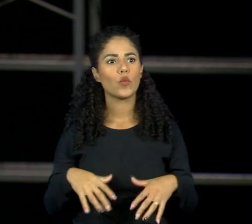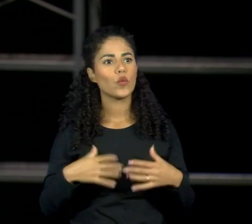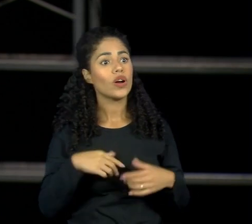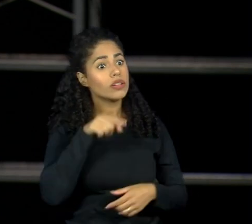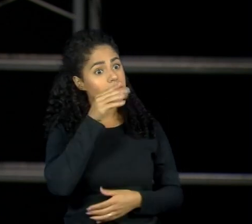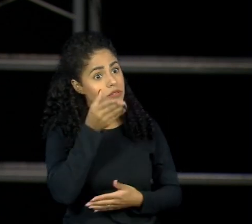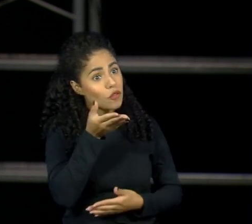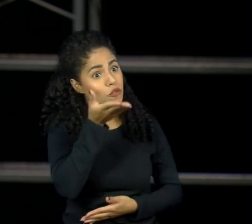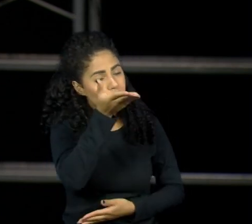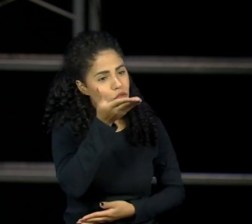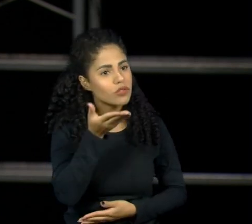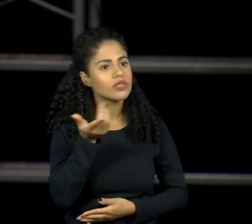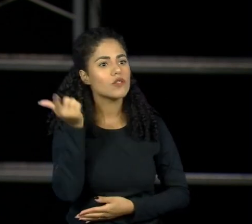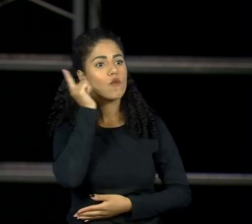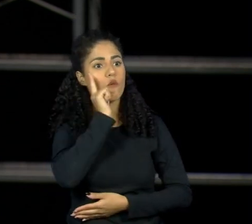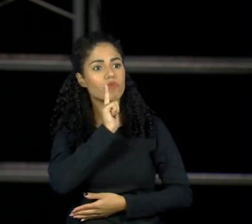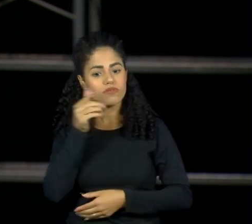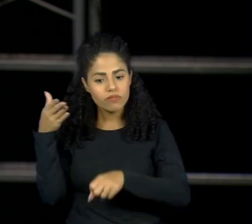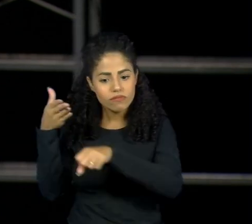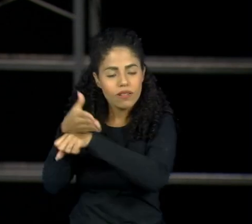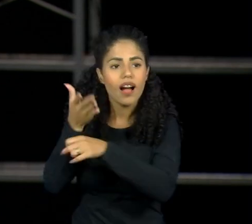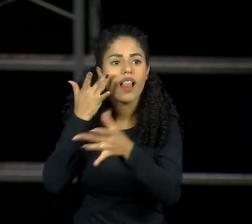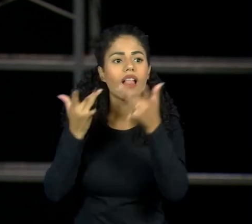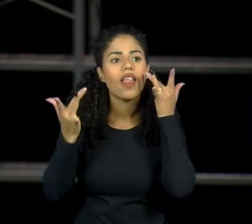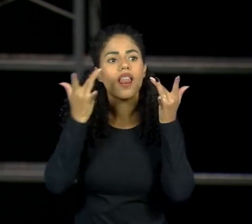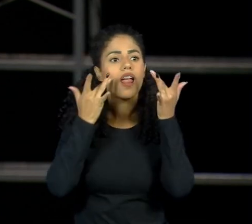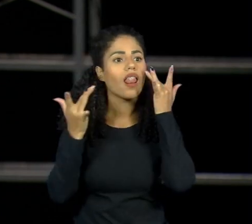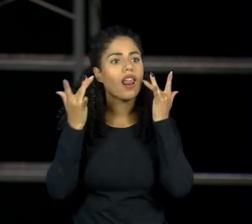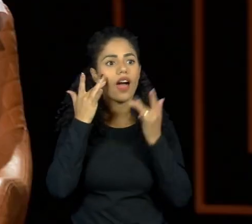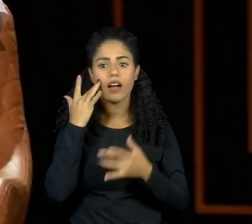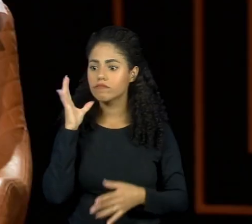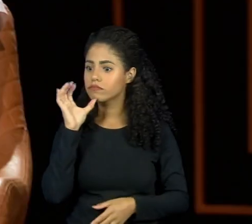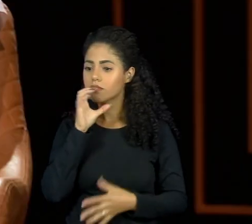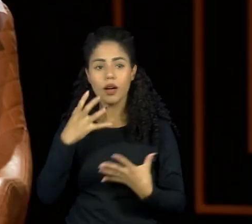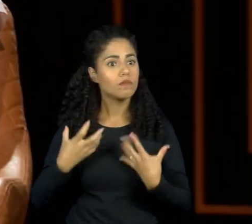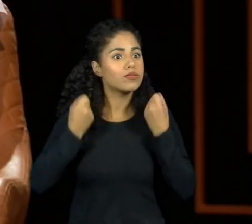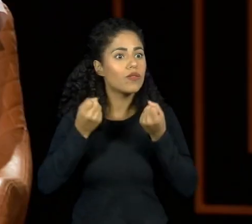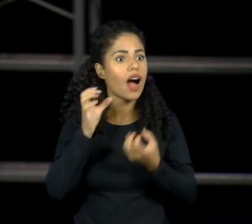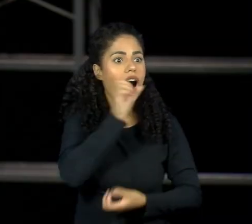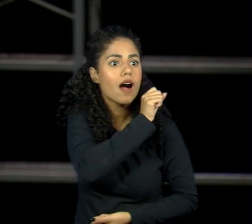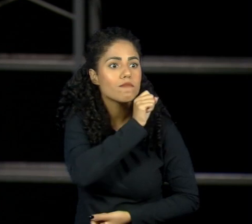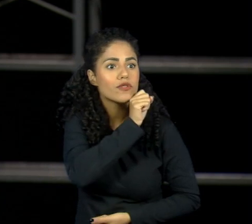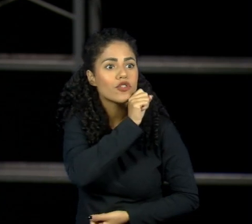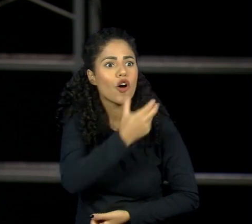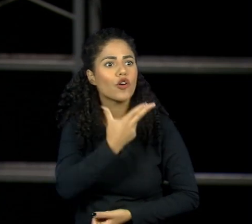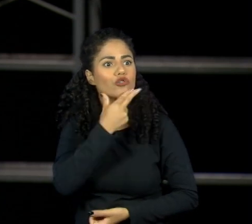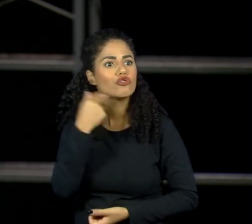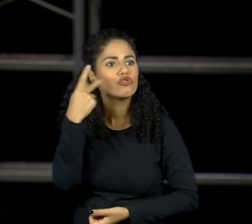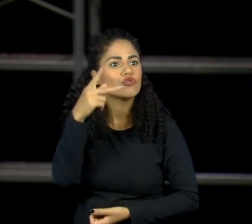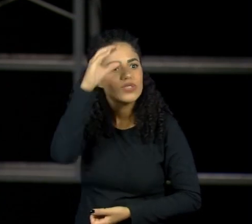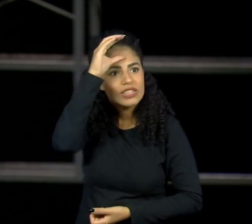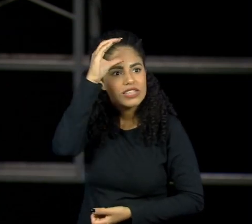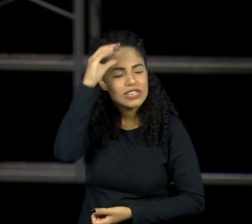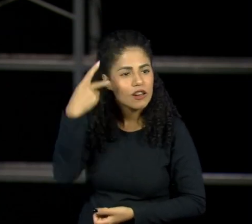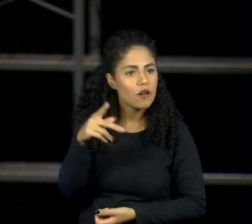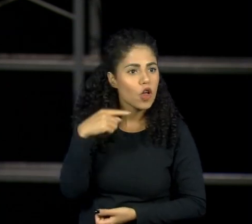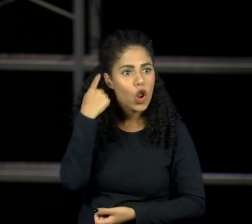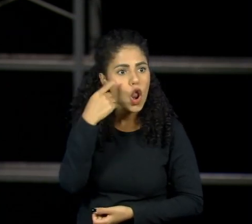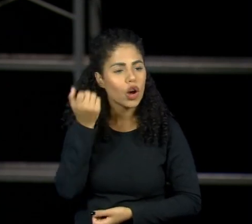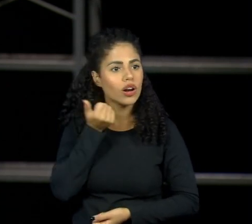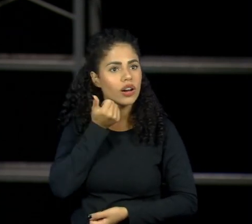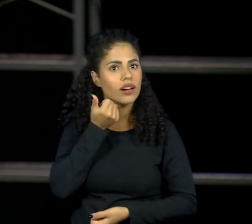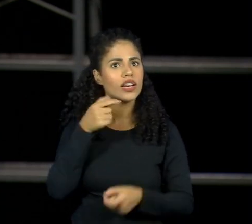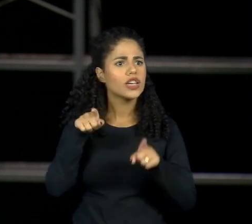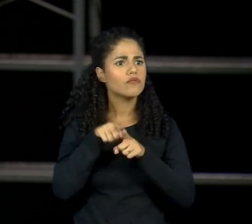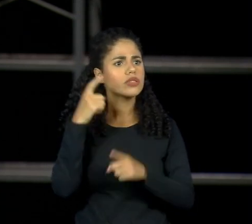entrou no teatro como atriz de uma forma muito inusitada, lindo, né? Lindo. Porque seu tio te enlouquecia, você não pensava em ser